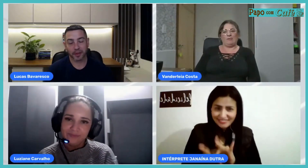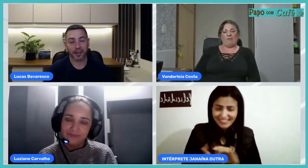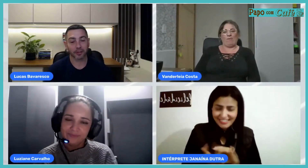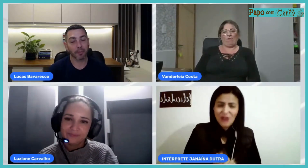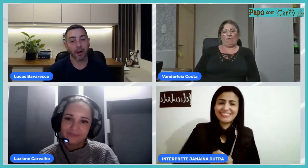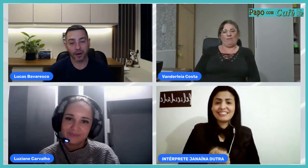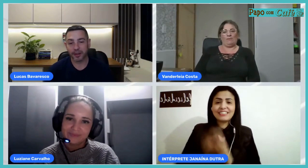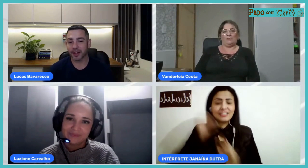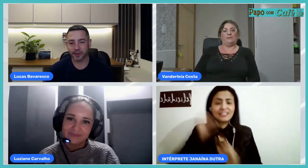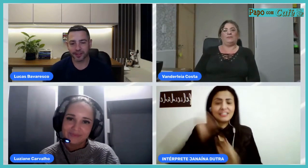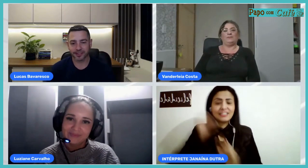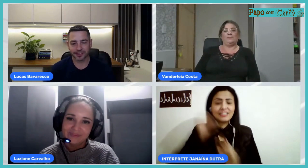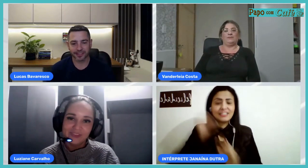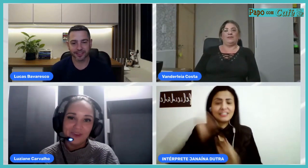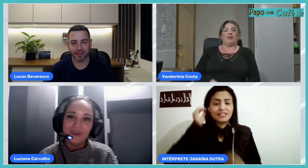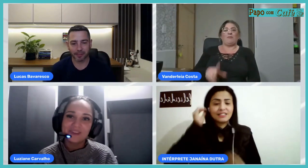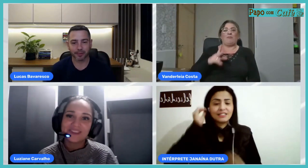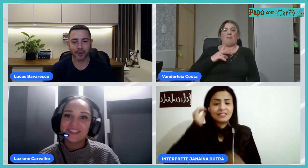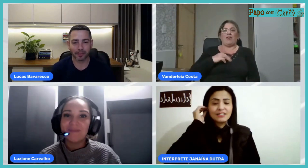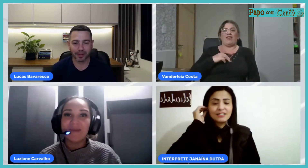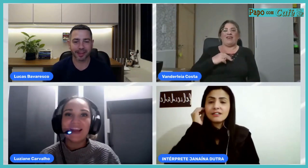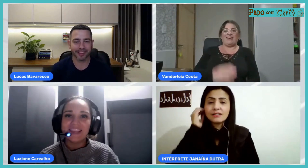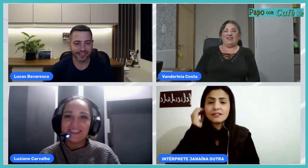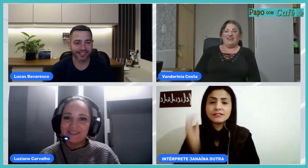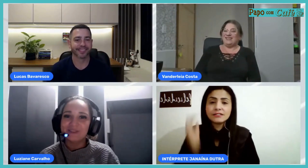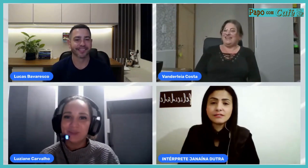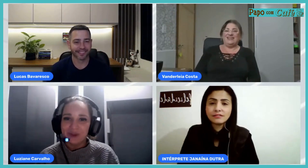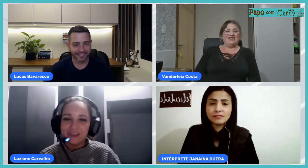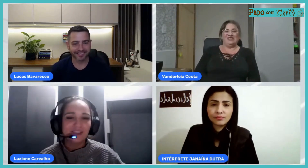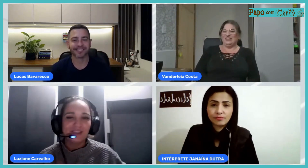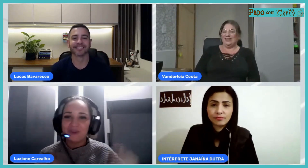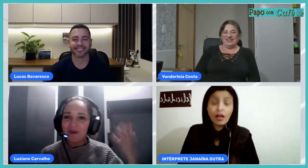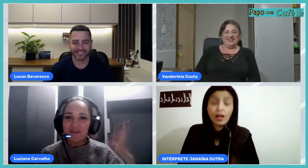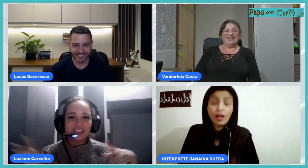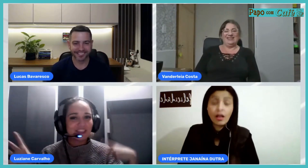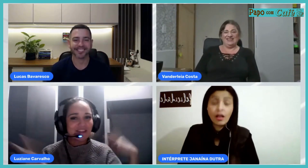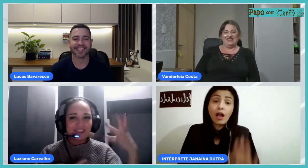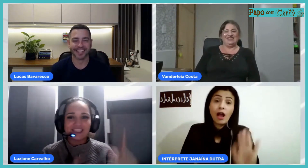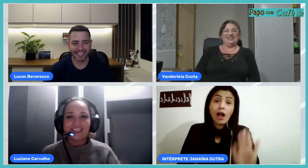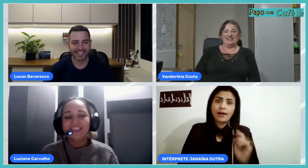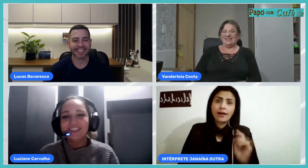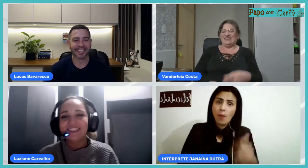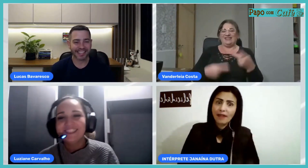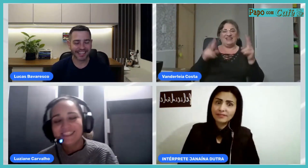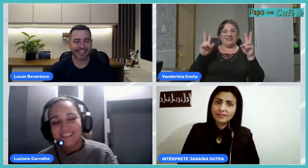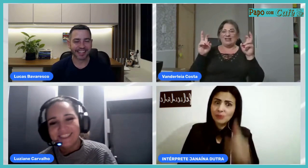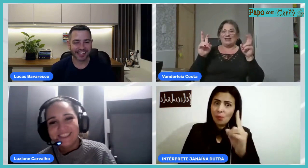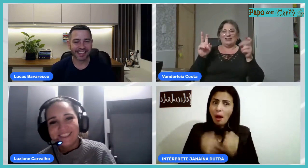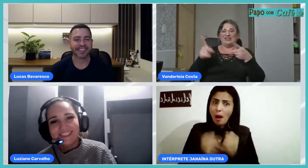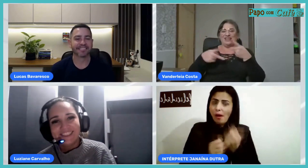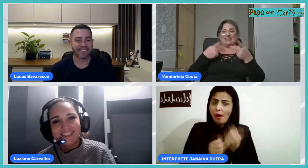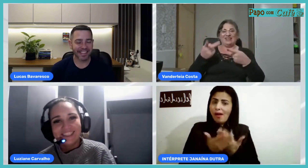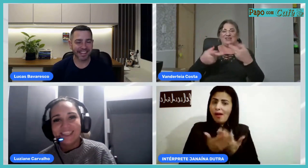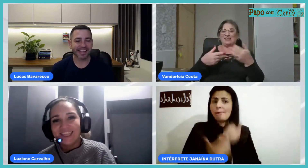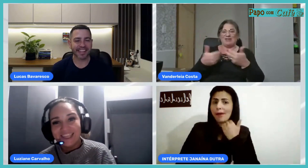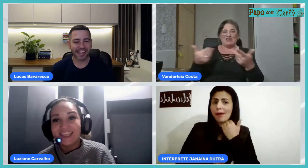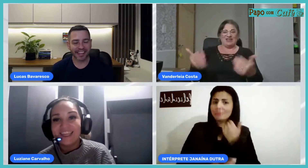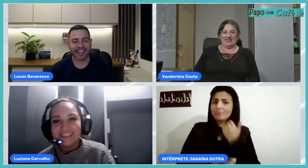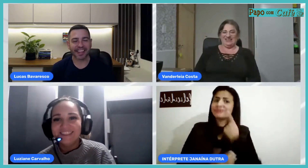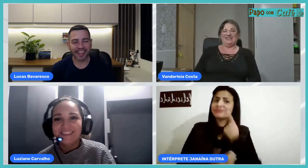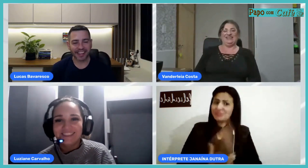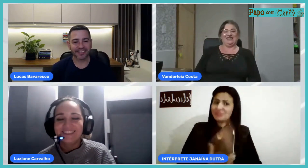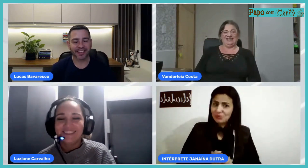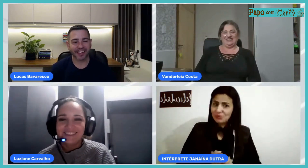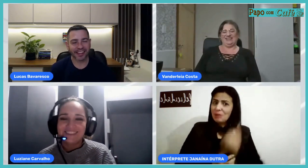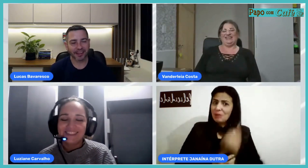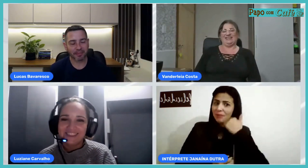A gente vai chegando a 1 hora já, Gurias. Nossa, nem top, né? parece, viu? Só a gente foi conversando. Tem tanto assunto, né? Tanta coisa para